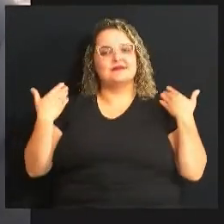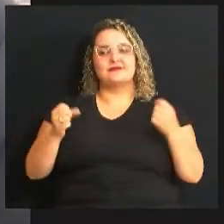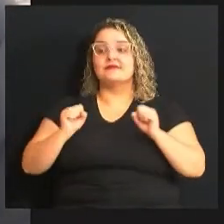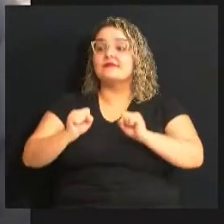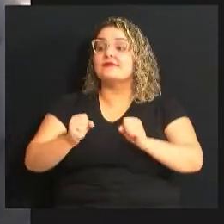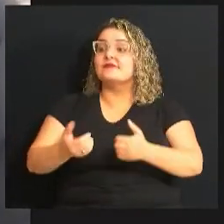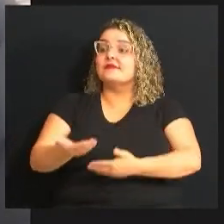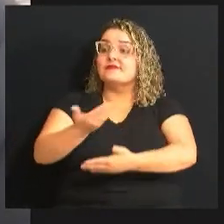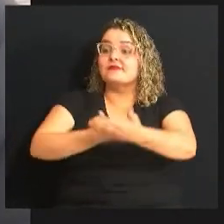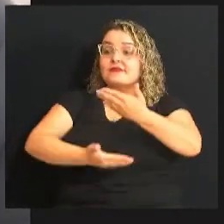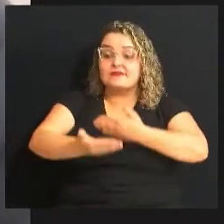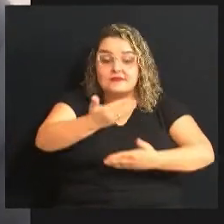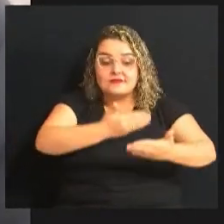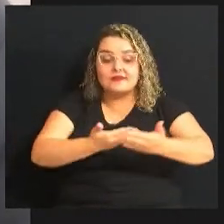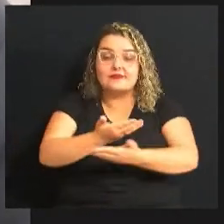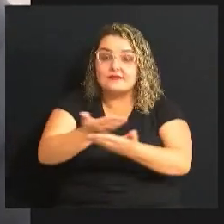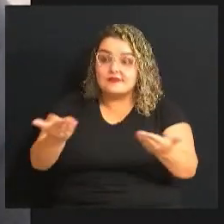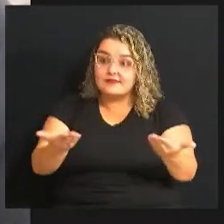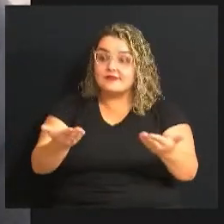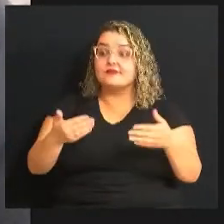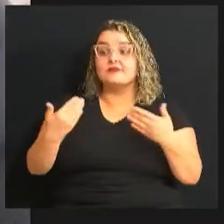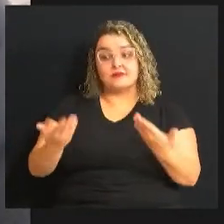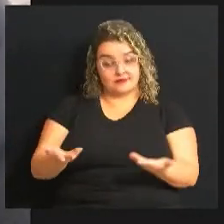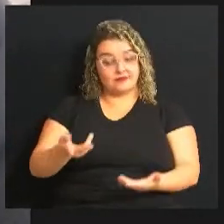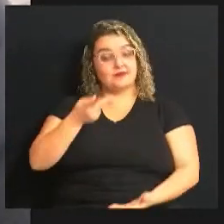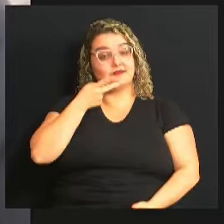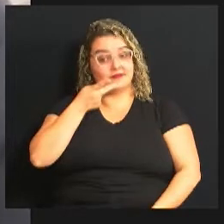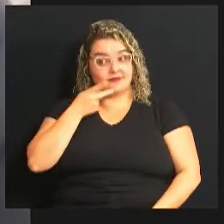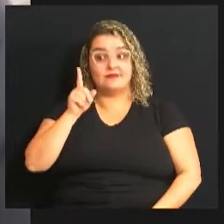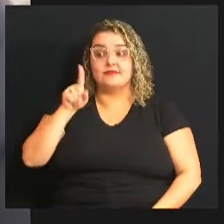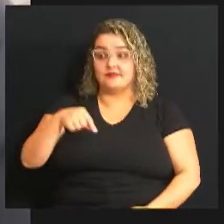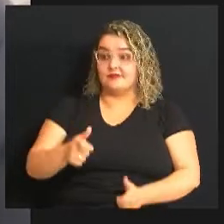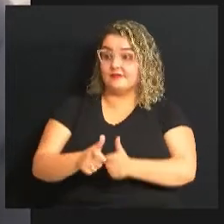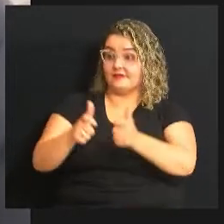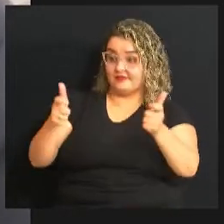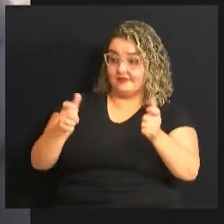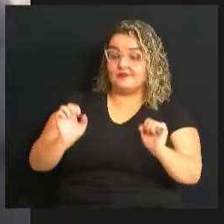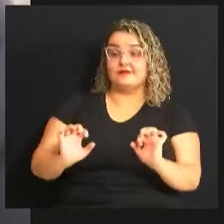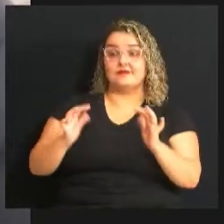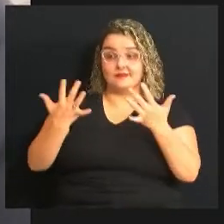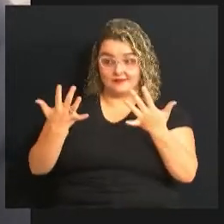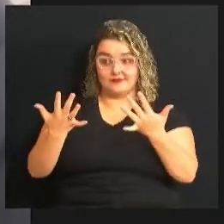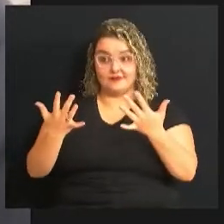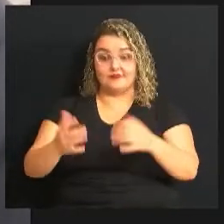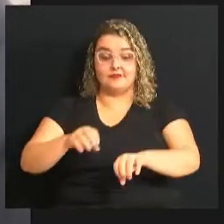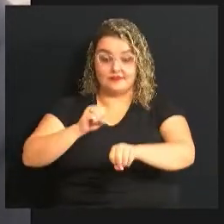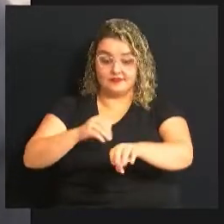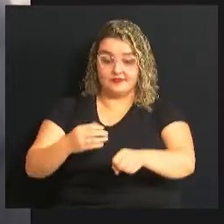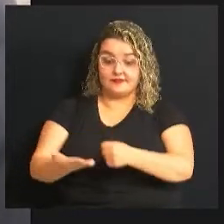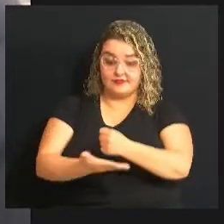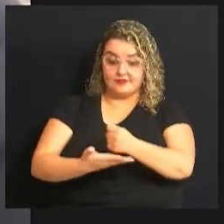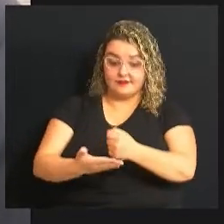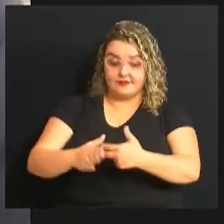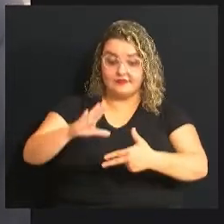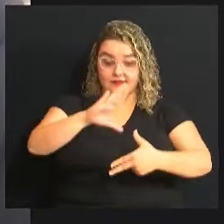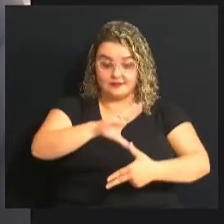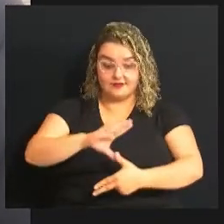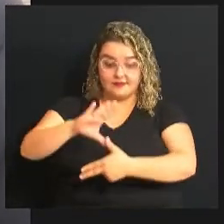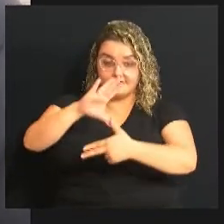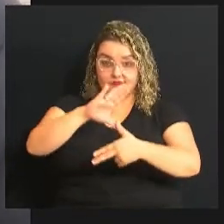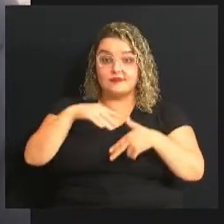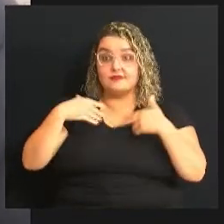com vocês esse que, como você disse, é o maior evento voltado à educação básica da América Latina.